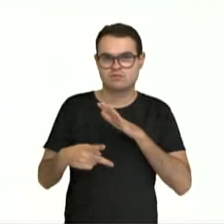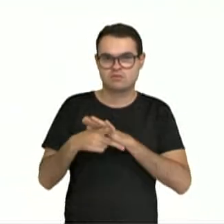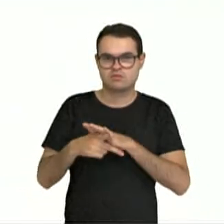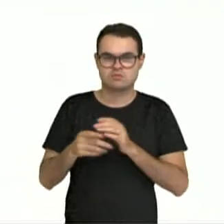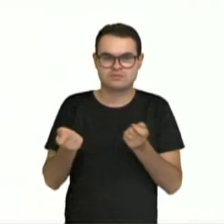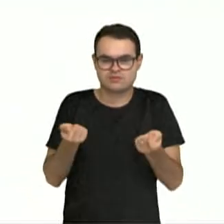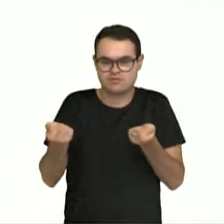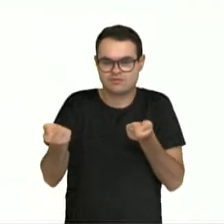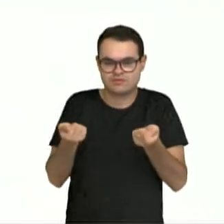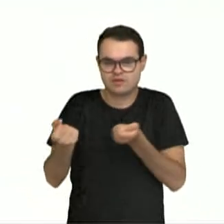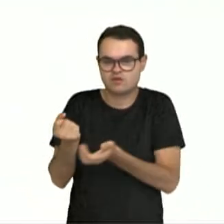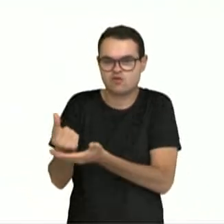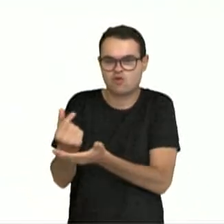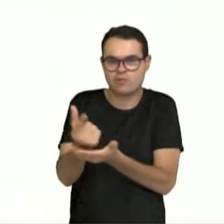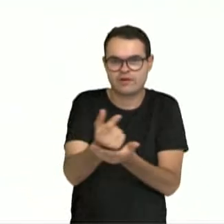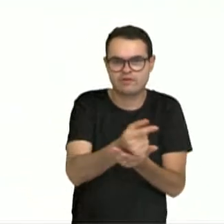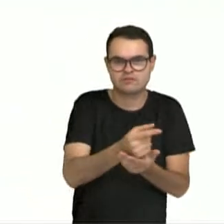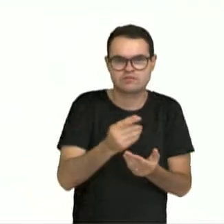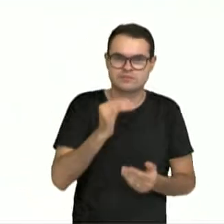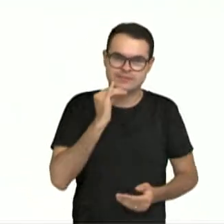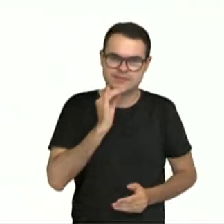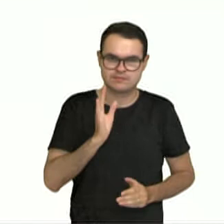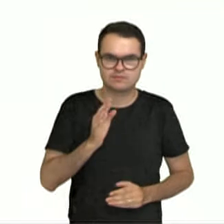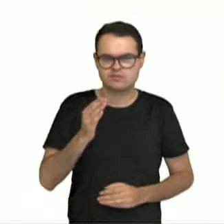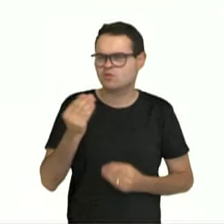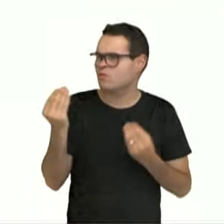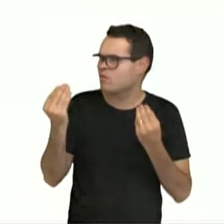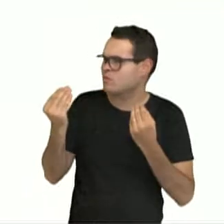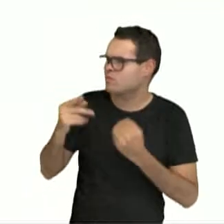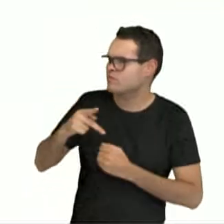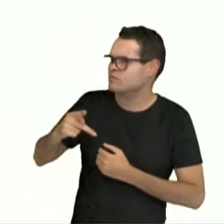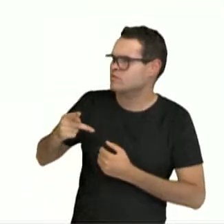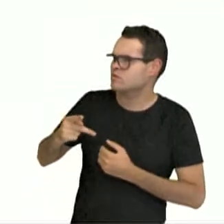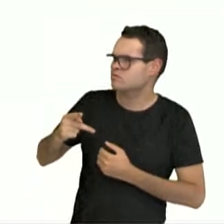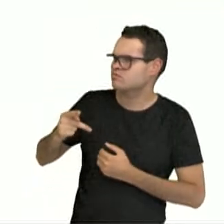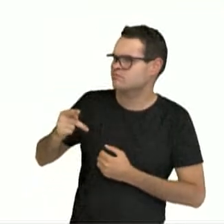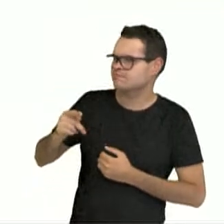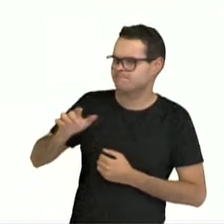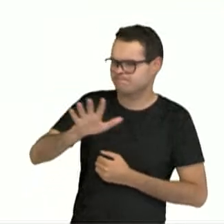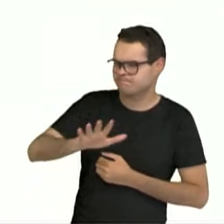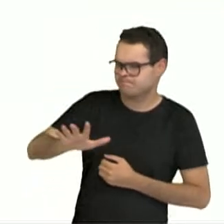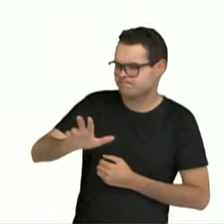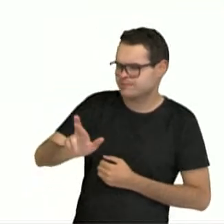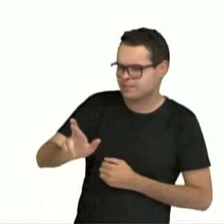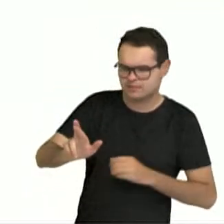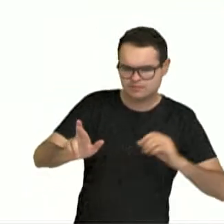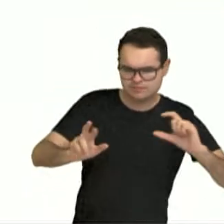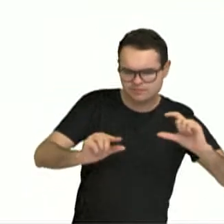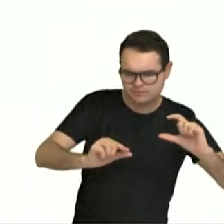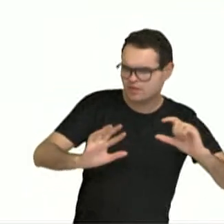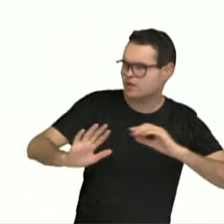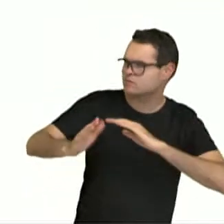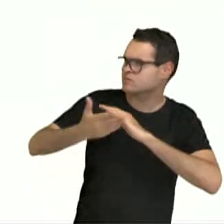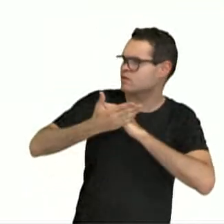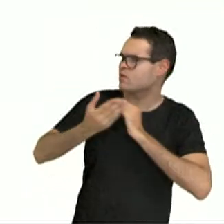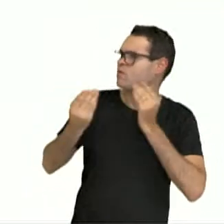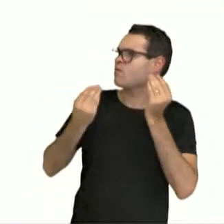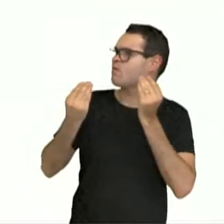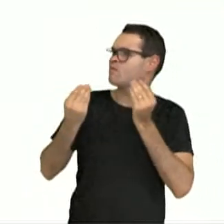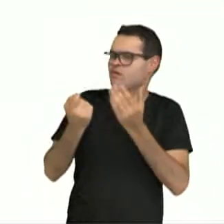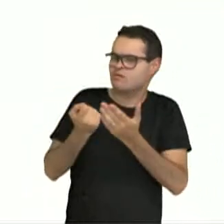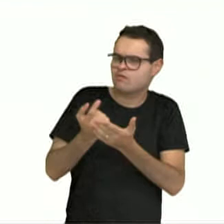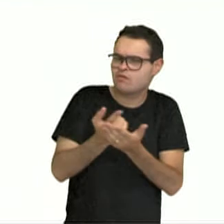por exemplo? Como assim, professora? Como que a ideia de razão e proporção consegue nos auxiliar a ter uma ideia